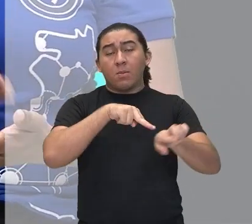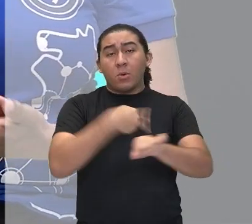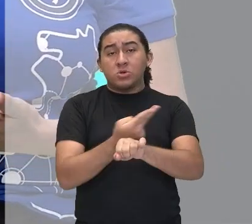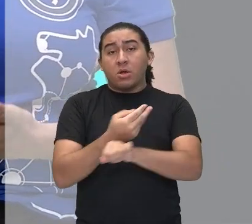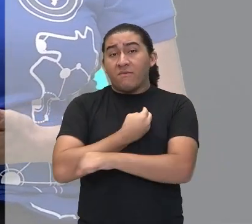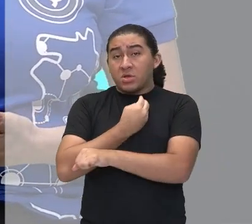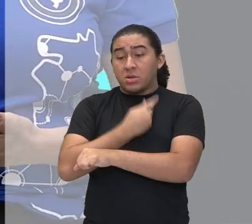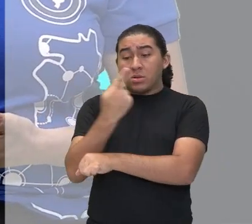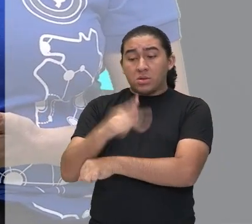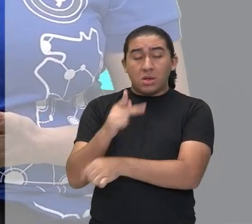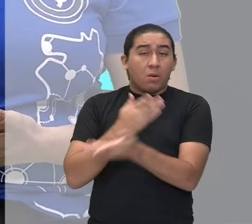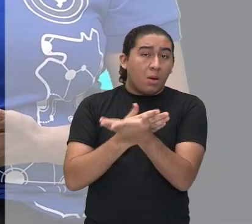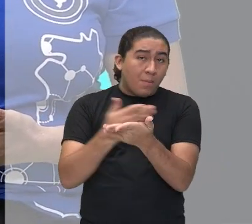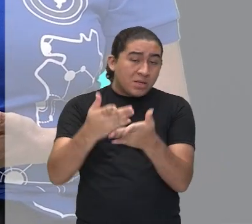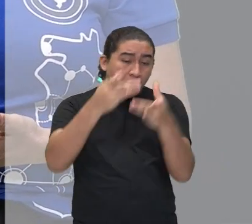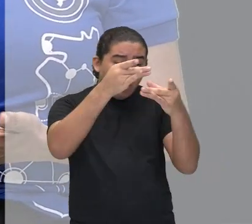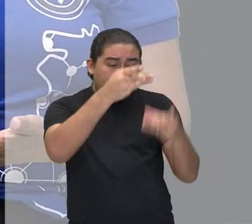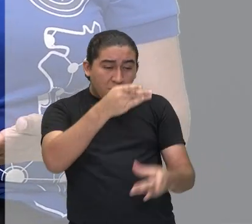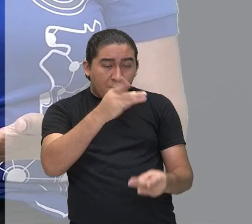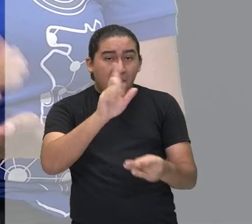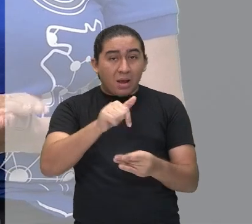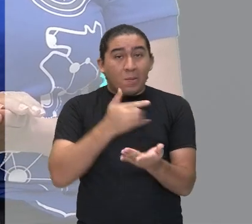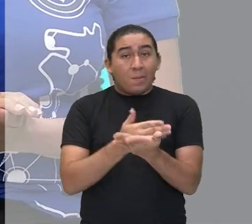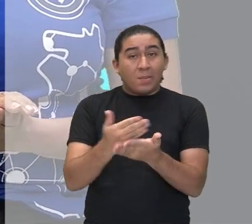Então, ele começa pela morte.